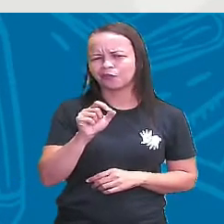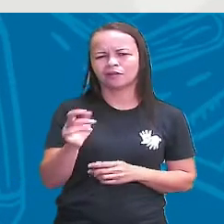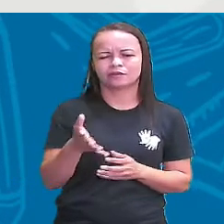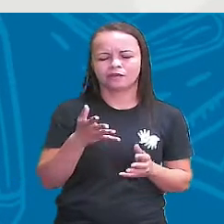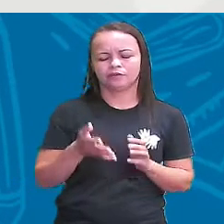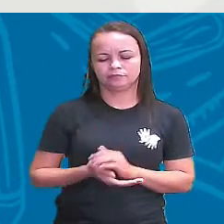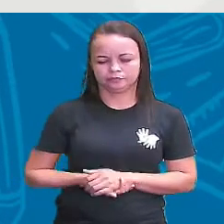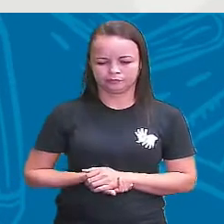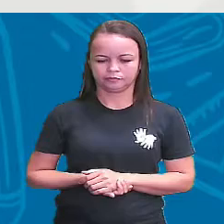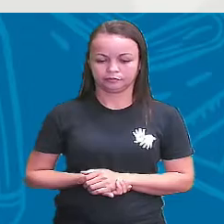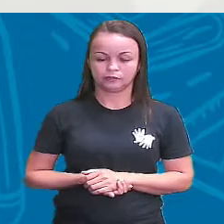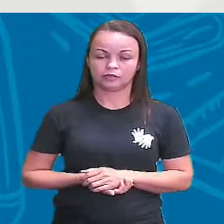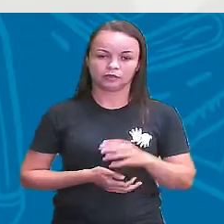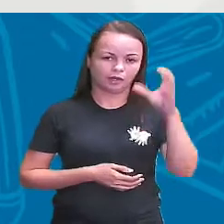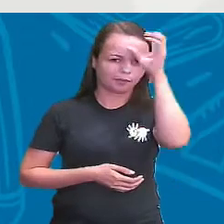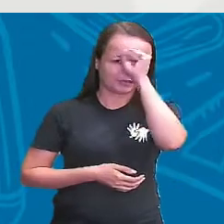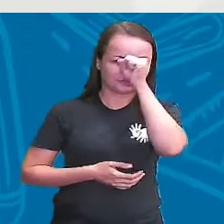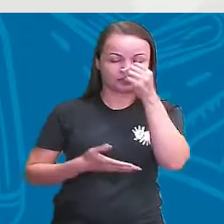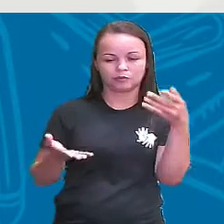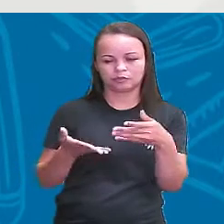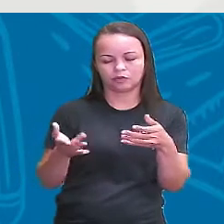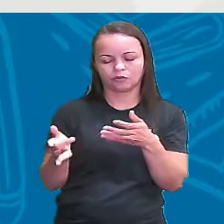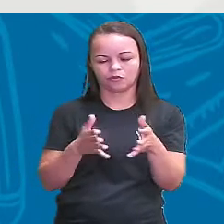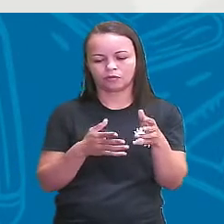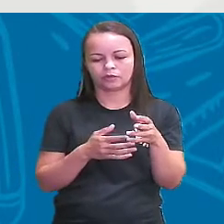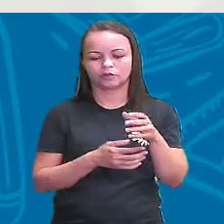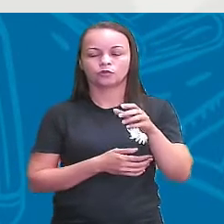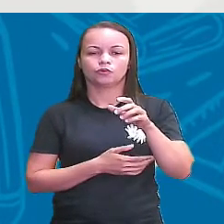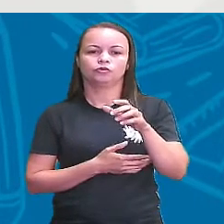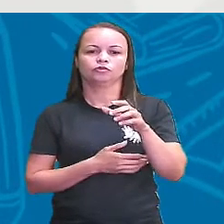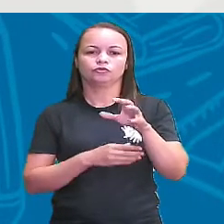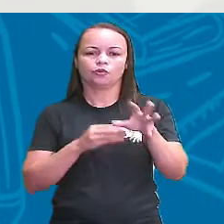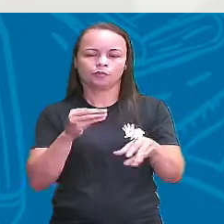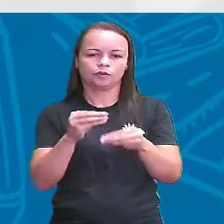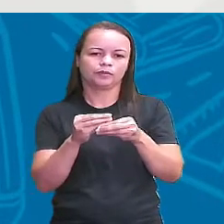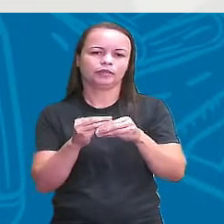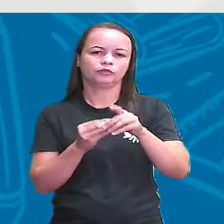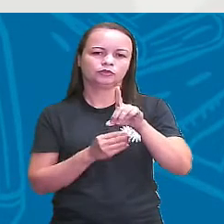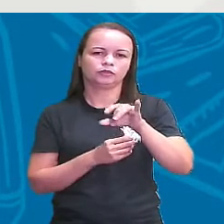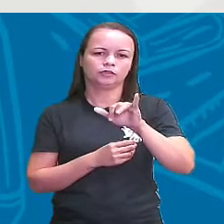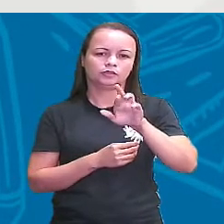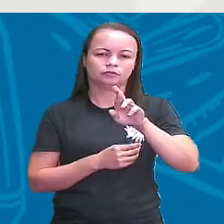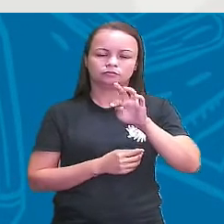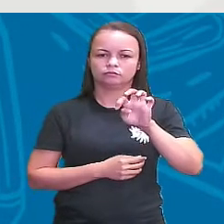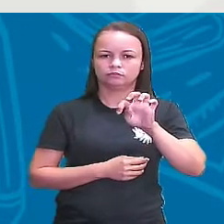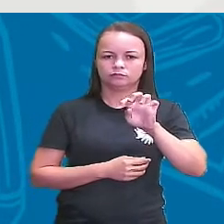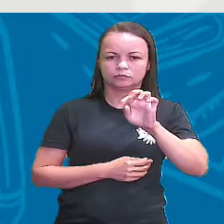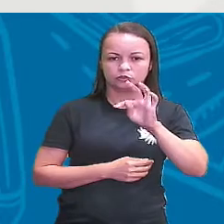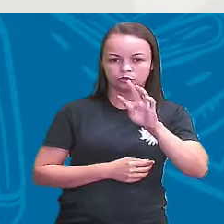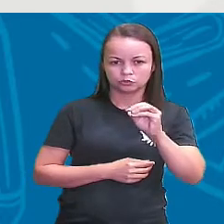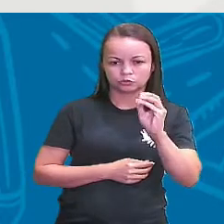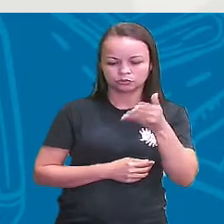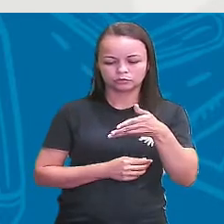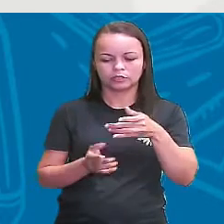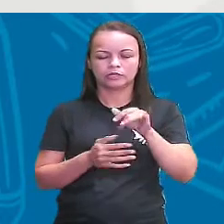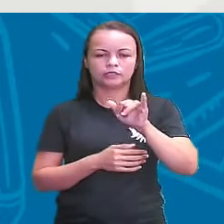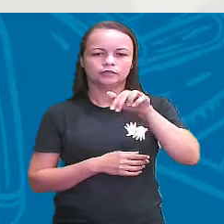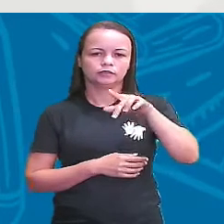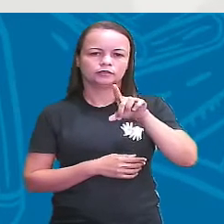os pronomes de complemento indireto a gente usa o le, certo? Como pronome pessoal átono.